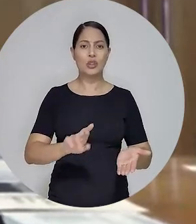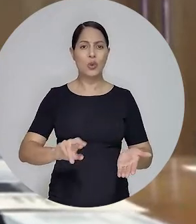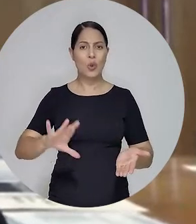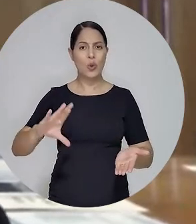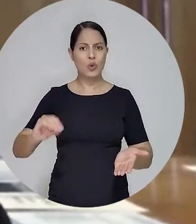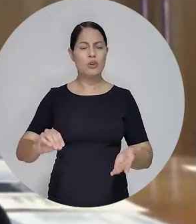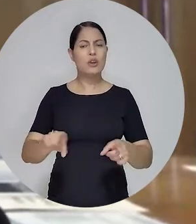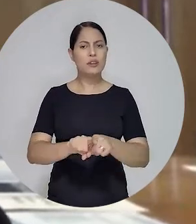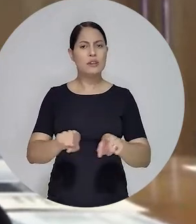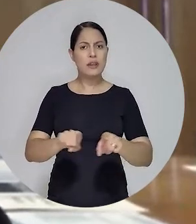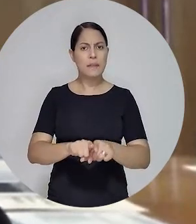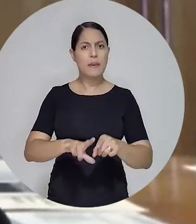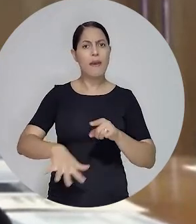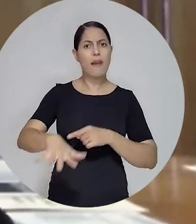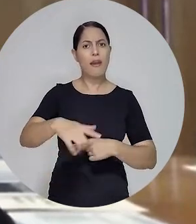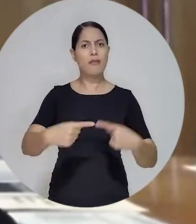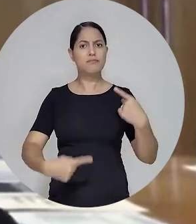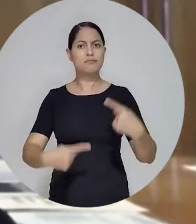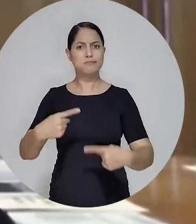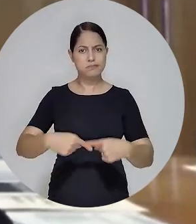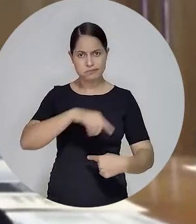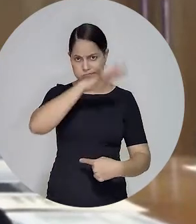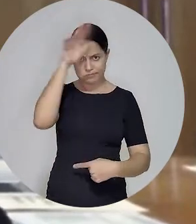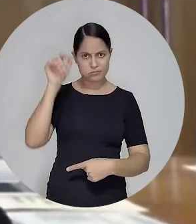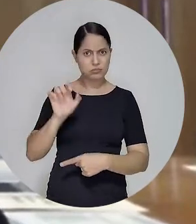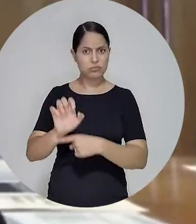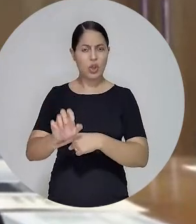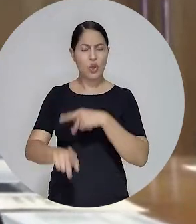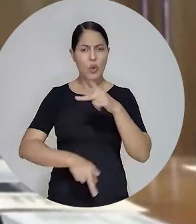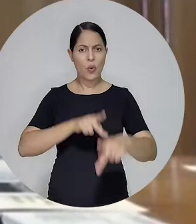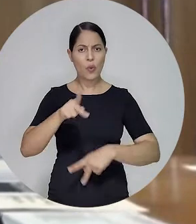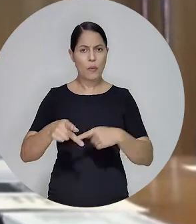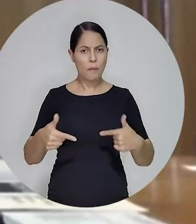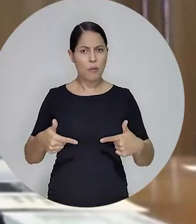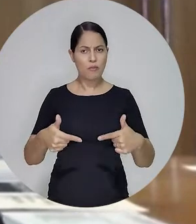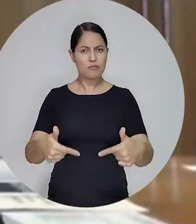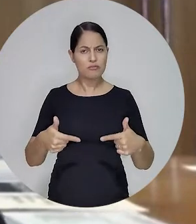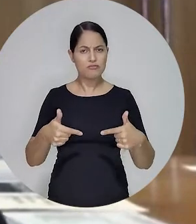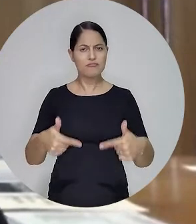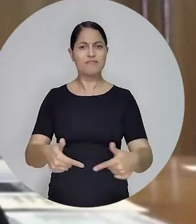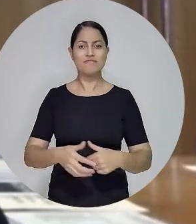cartórios, sem o nosso parlamento amazonense e a sua potência de legislar em favor do